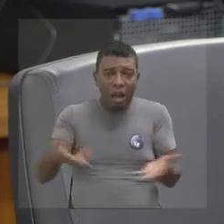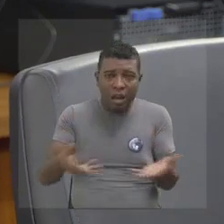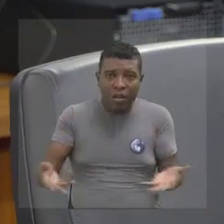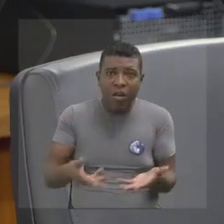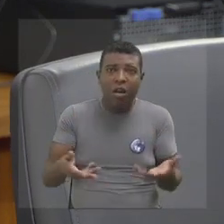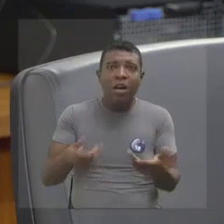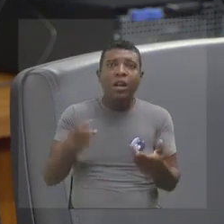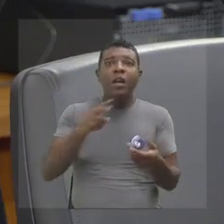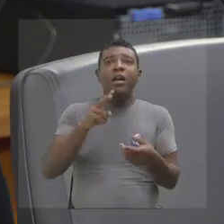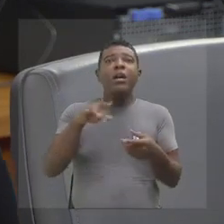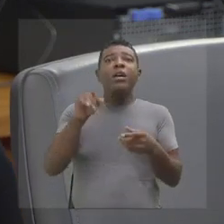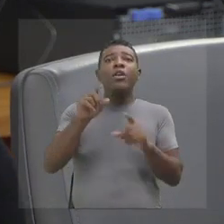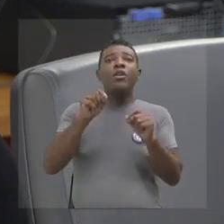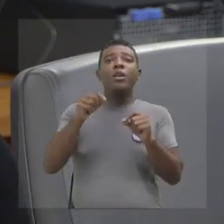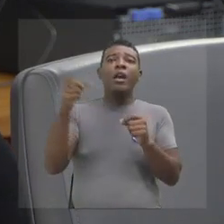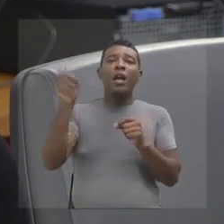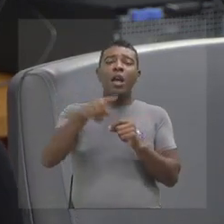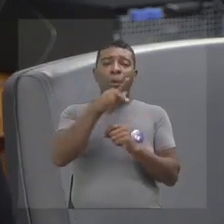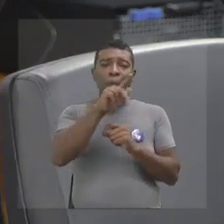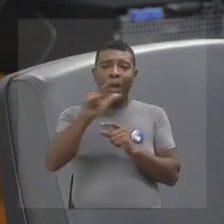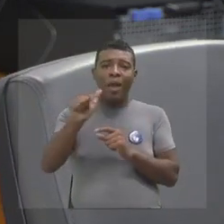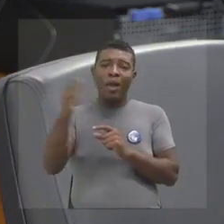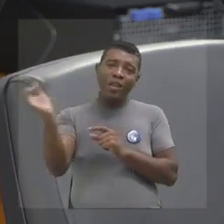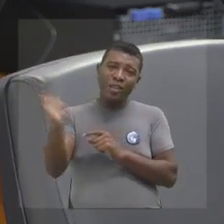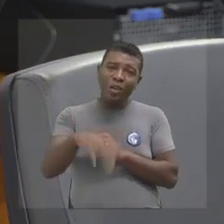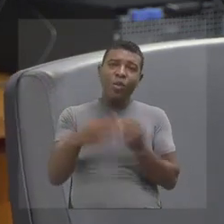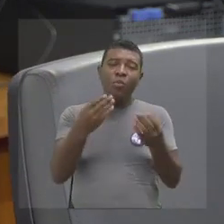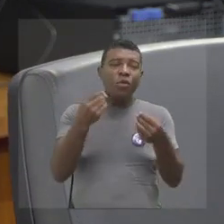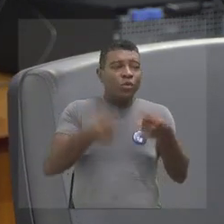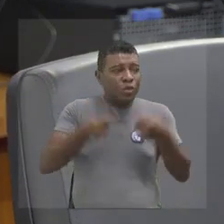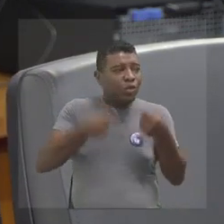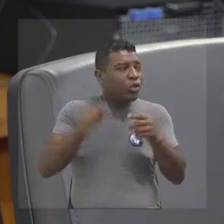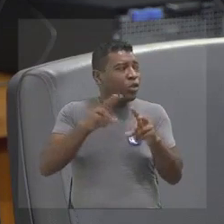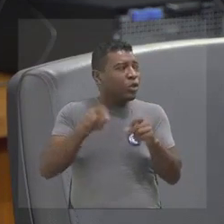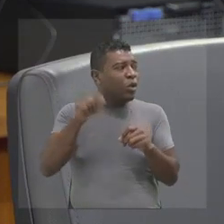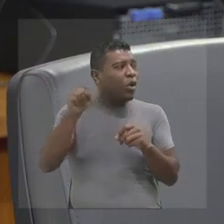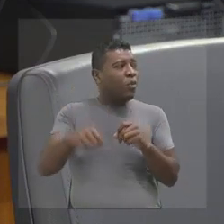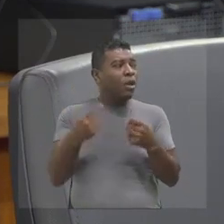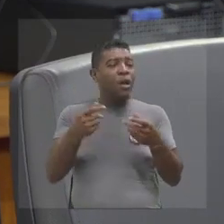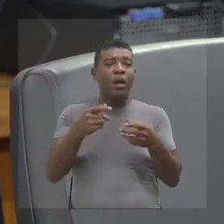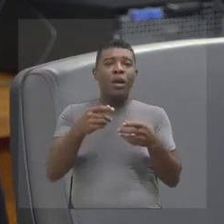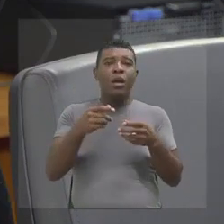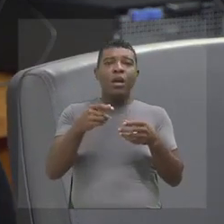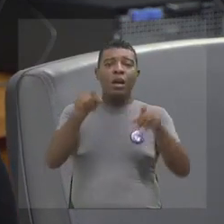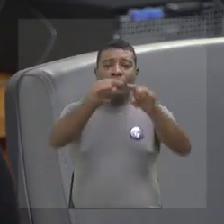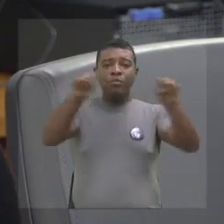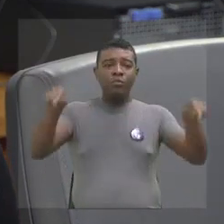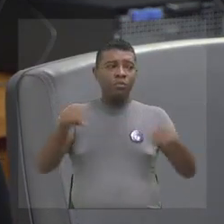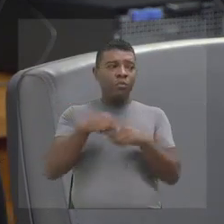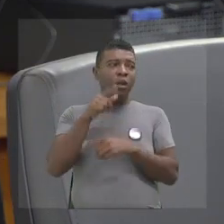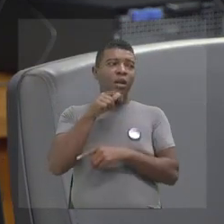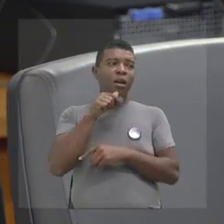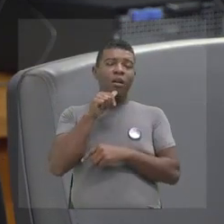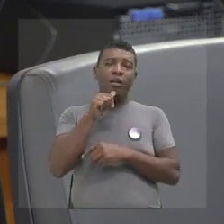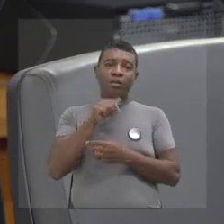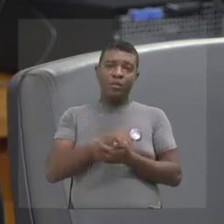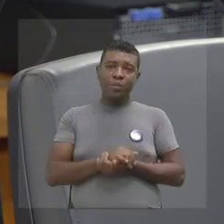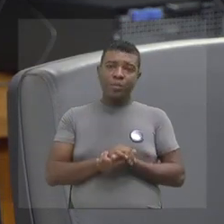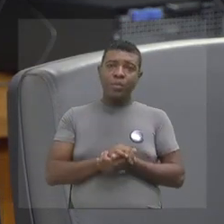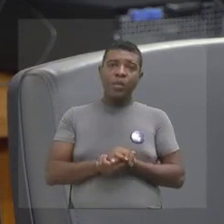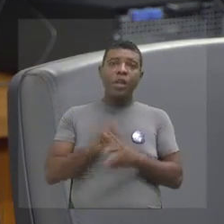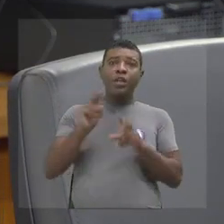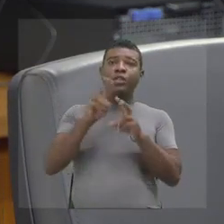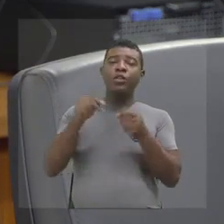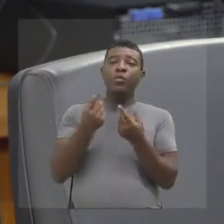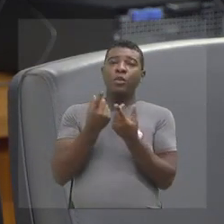Foi um pé ele muito discutido com os 36 comitês de bacia hidrográfica bem hoje em função é das questões financeiras do